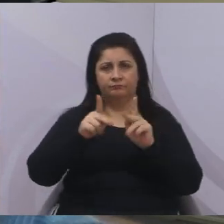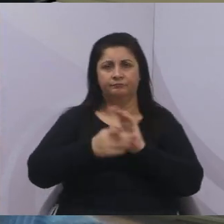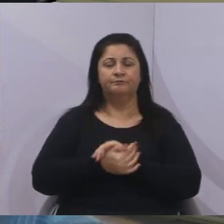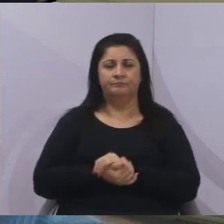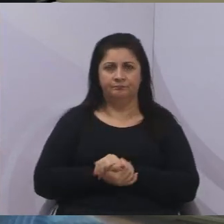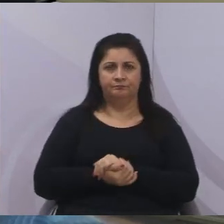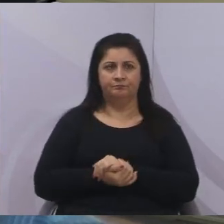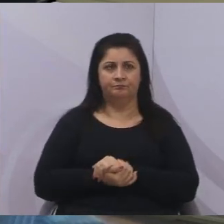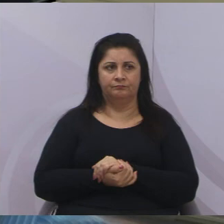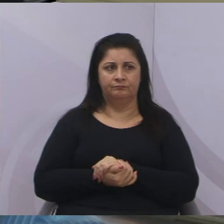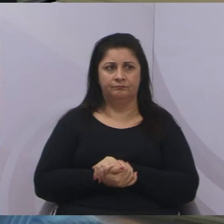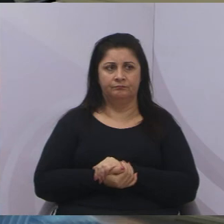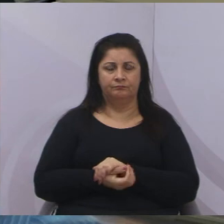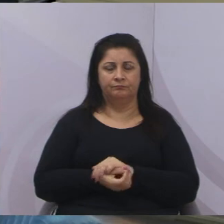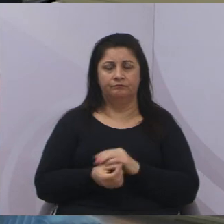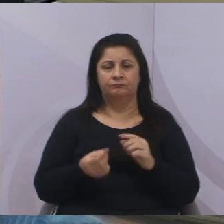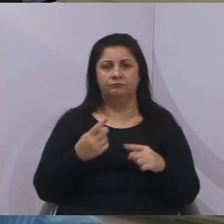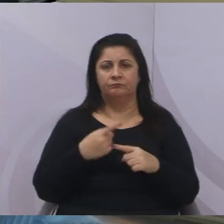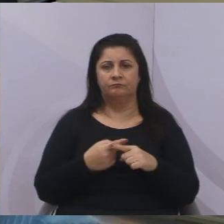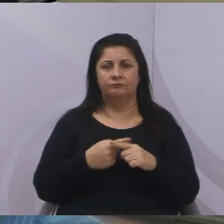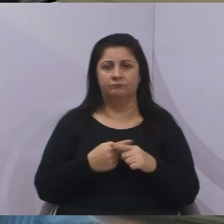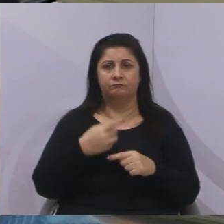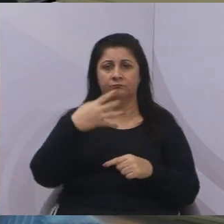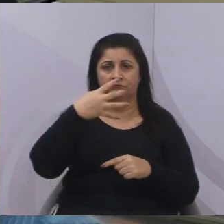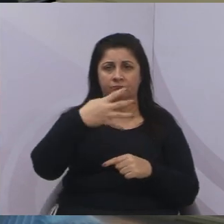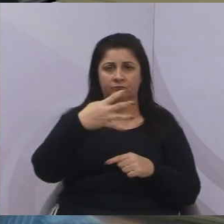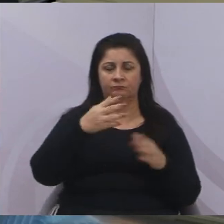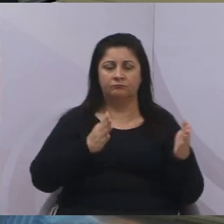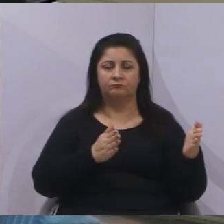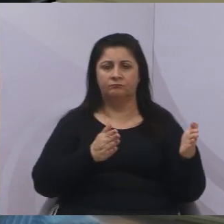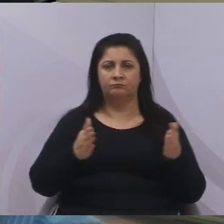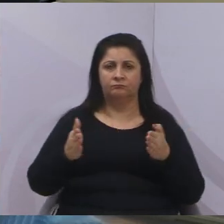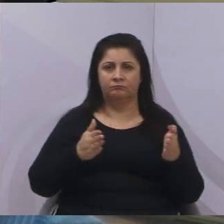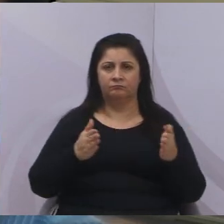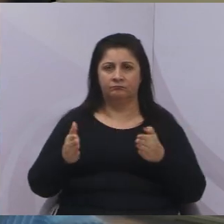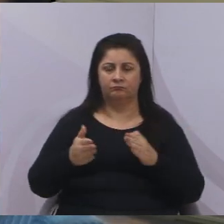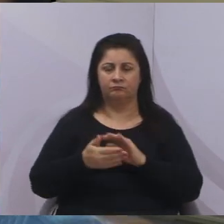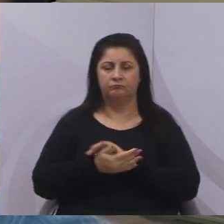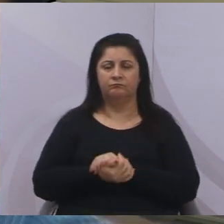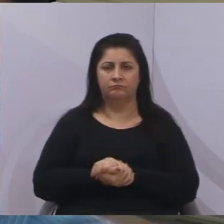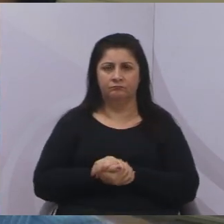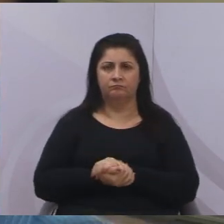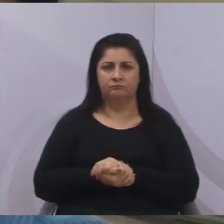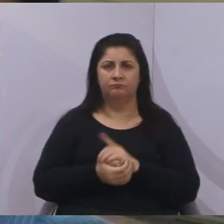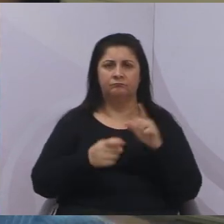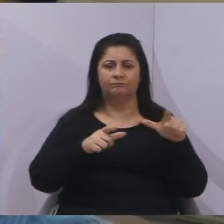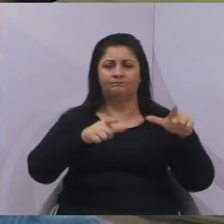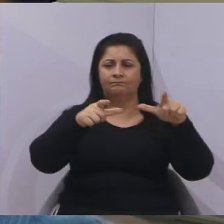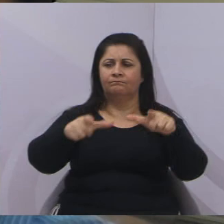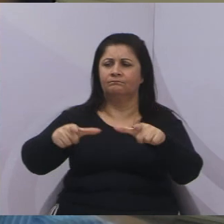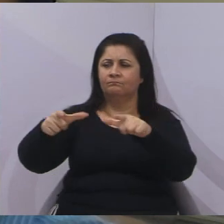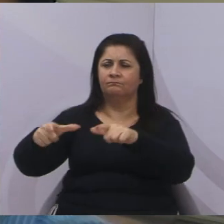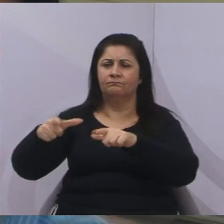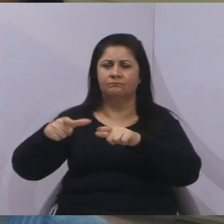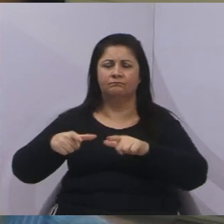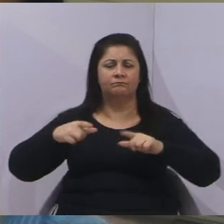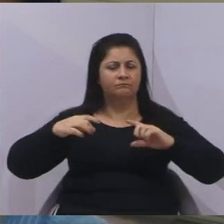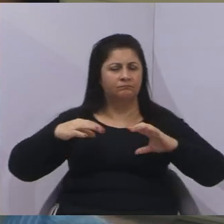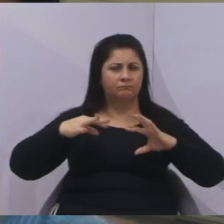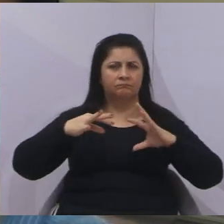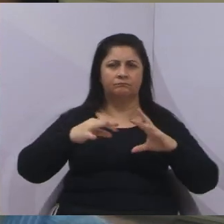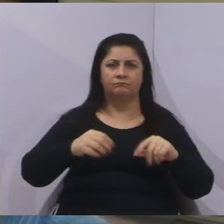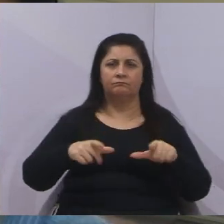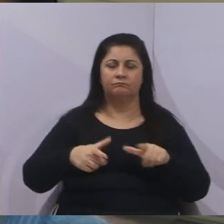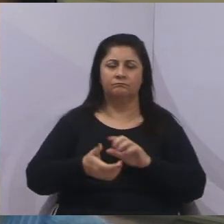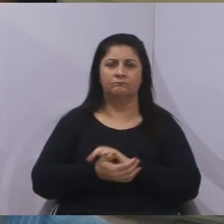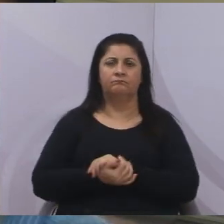Jacareí. Porque eu tenho 4 mandatos, eu ando para tudo quanto é canto da cidade. E